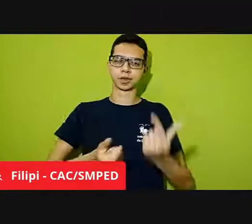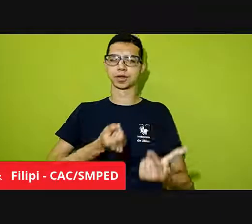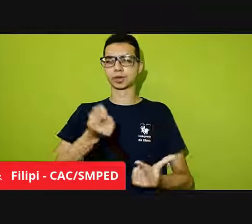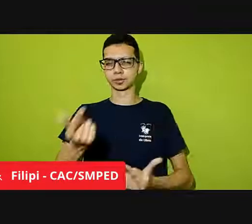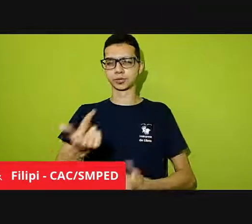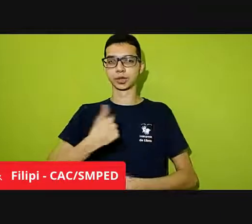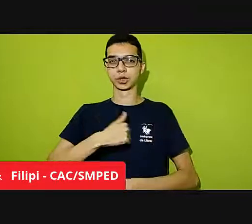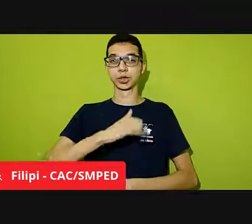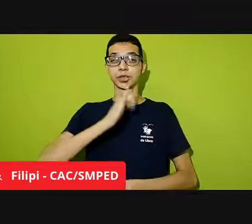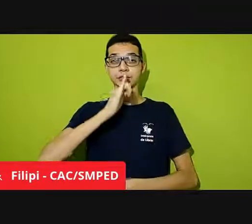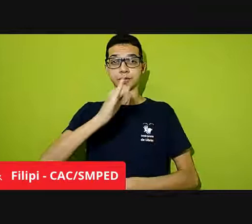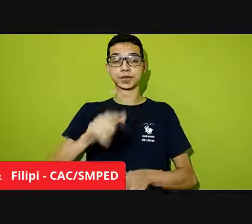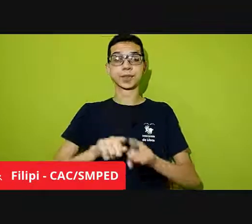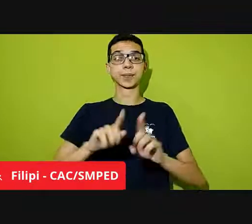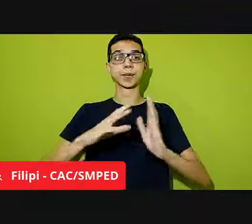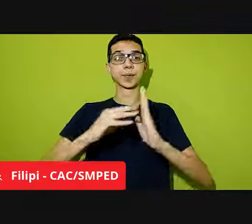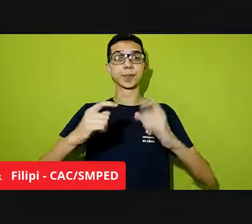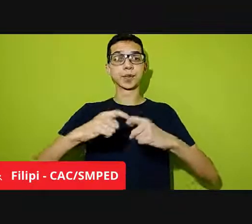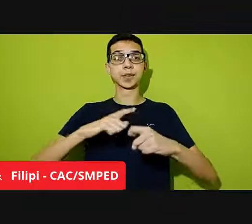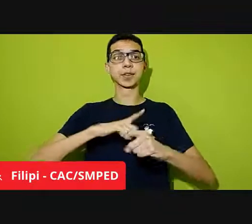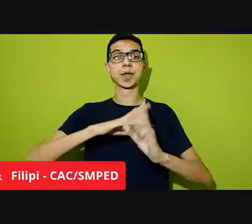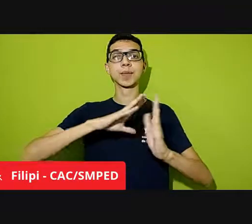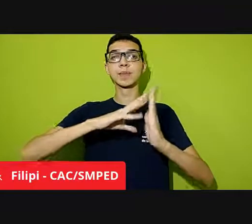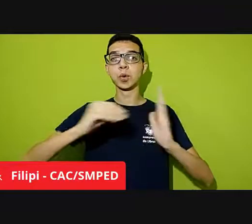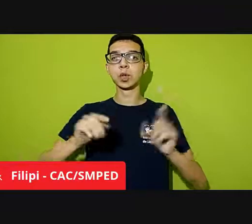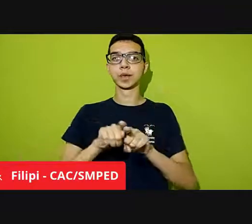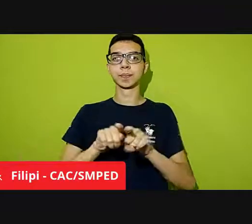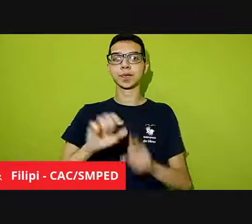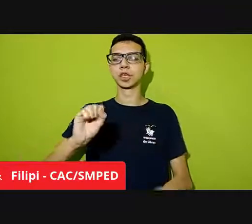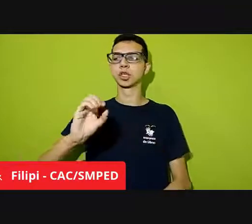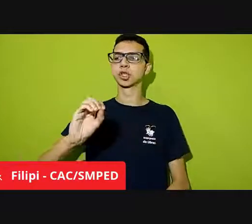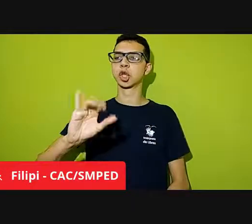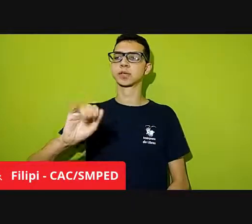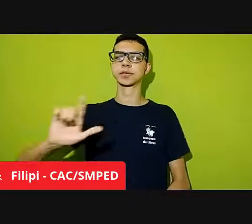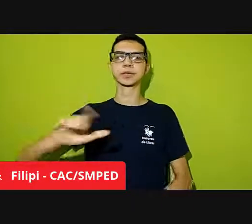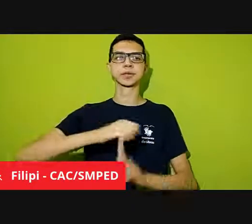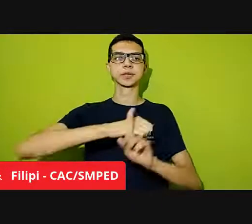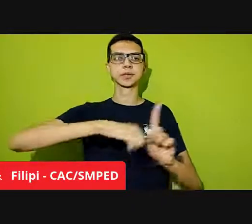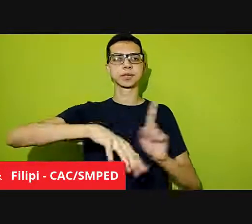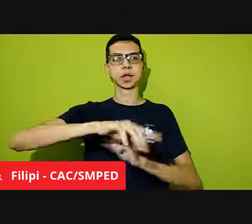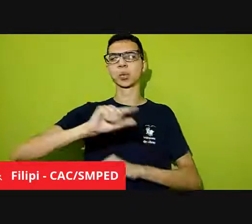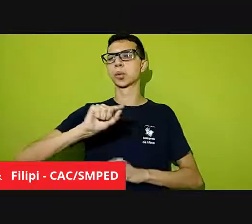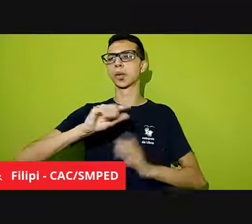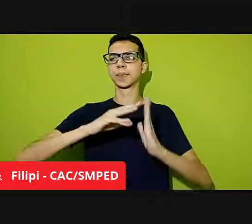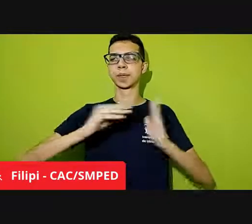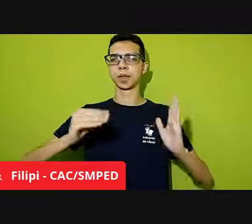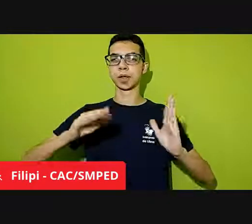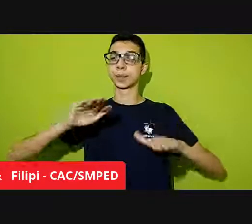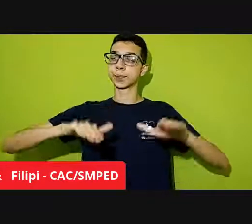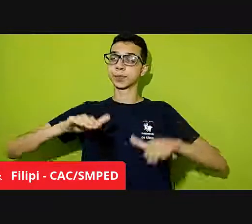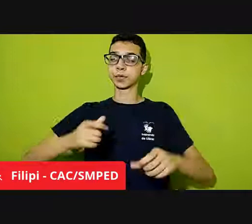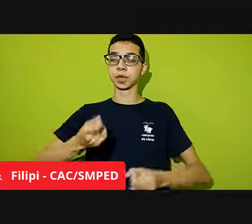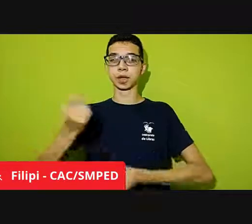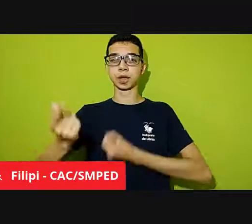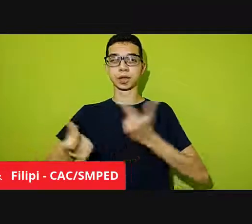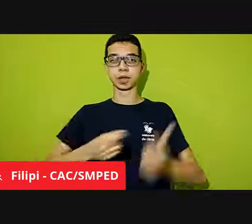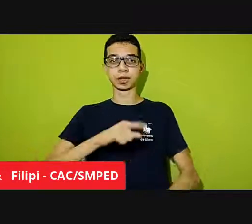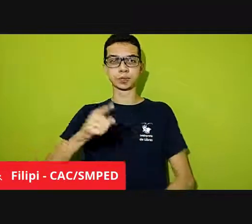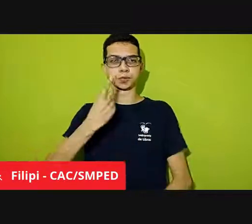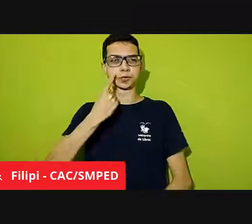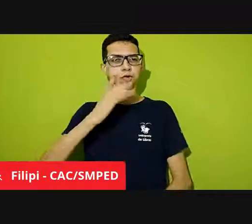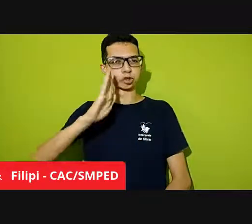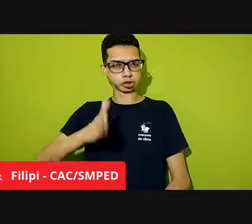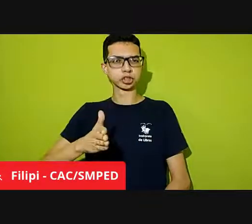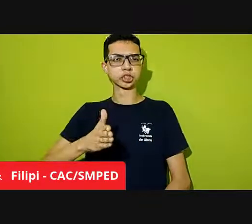modelo médico, temos modelo social. O modelo social, gente, ele não é, talvez alguns de vocês já tenham ouvido e dialogado